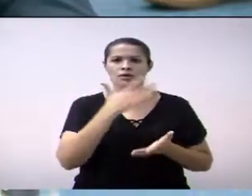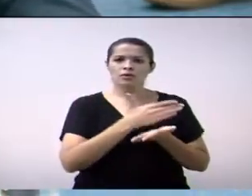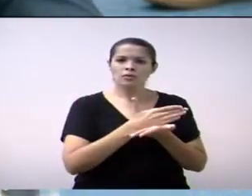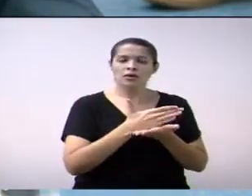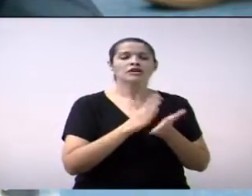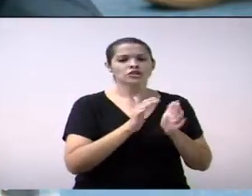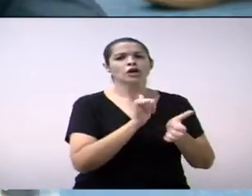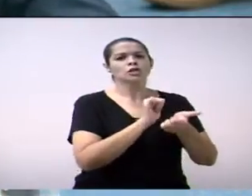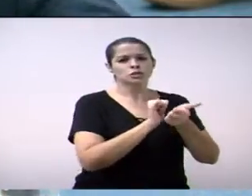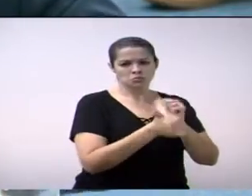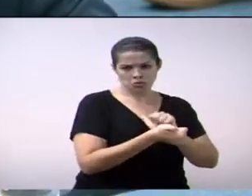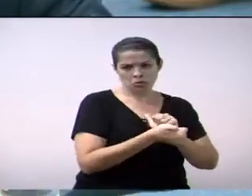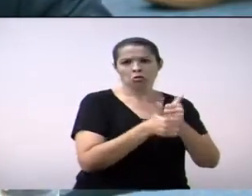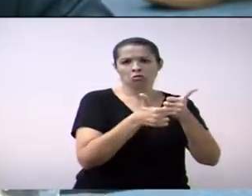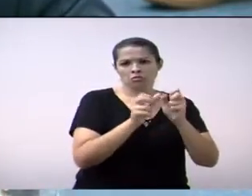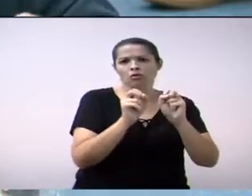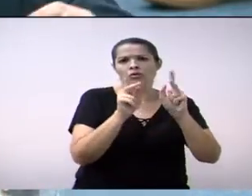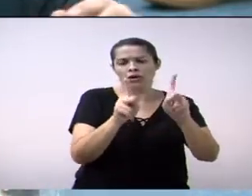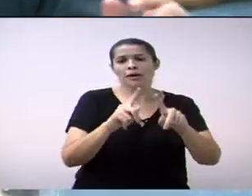Né?